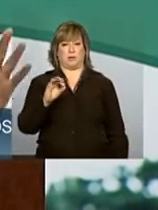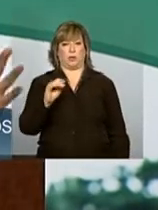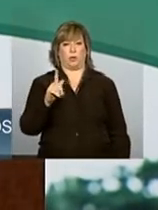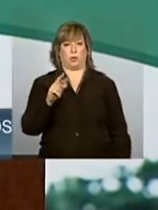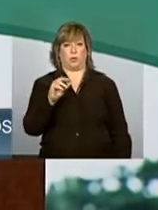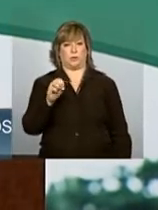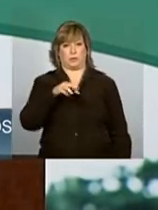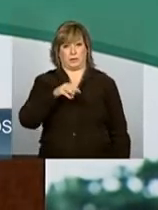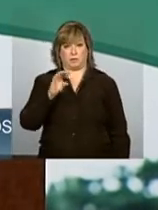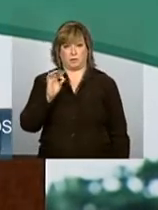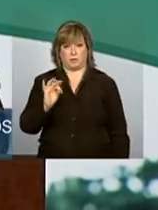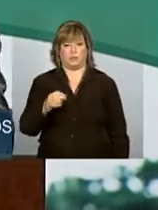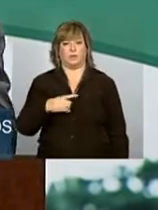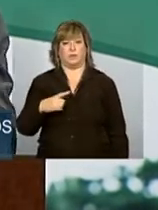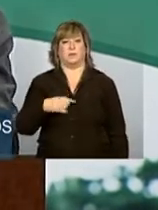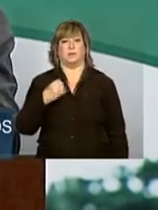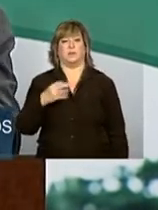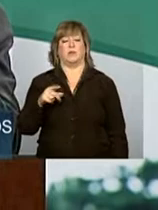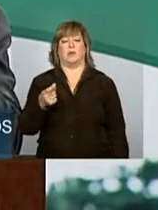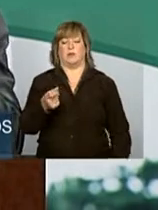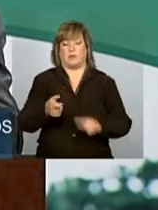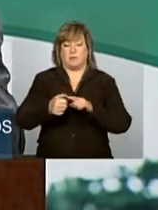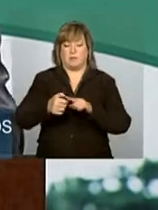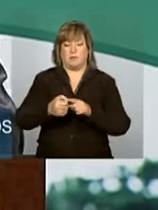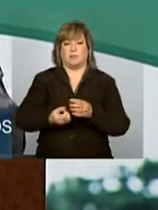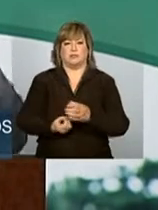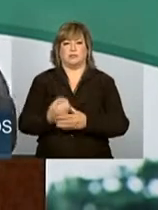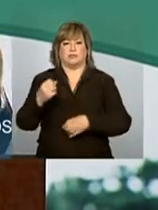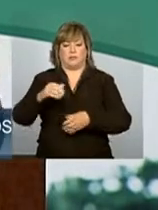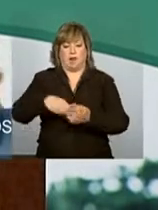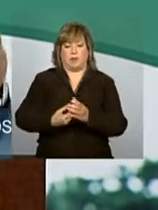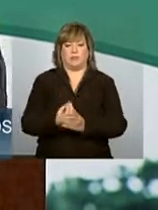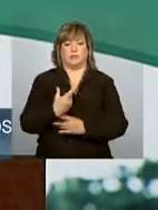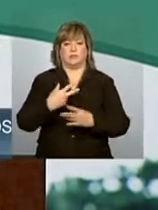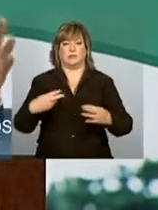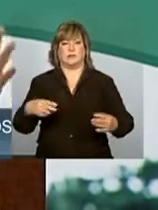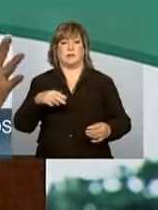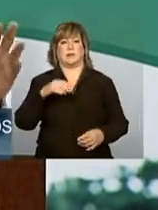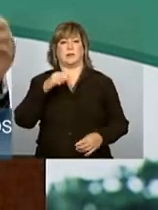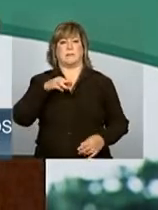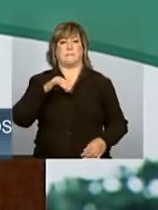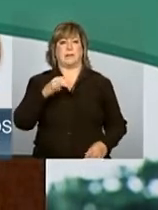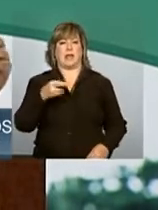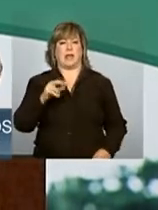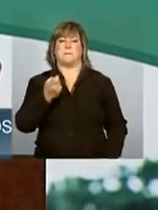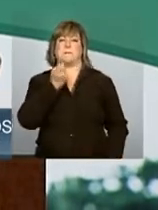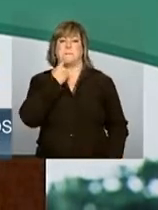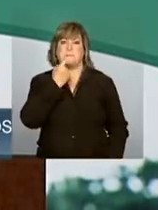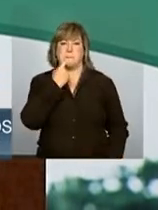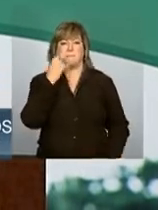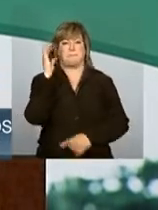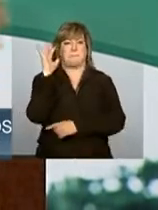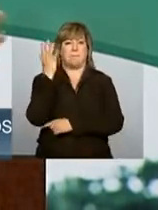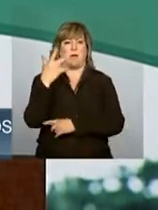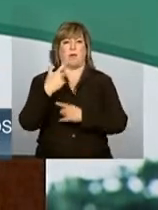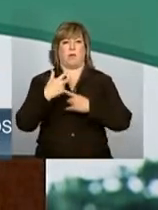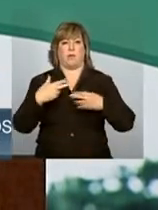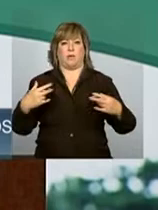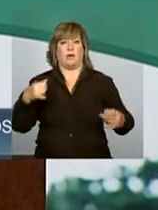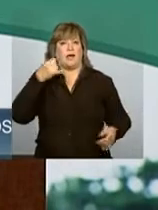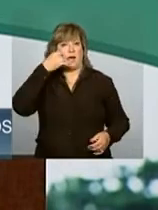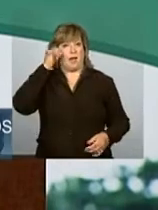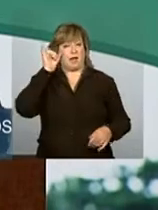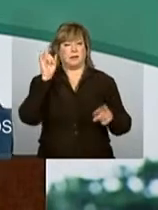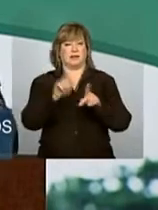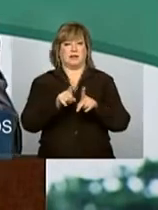de grãos, e Rondônia, da mesma forma, minérios, madeira, peixe e também gado,